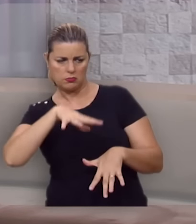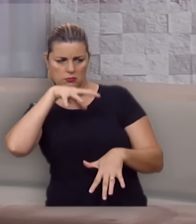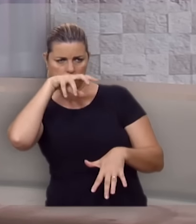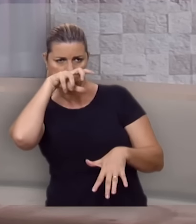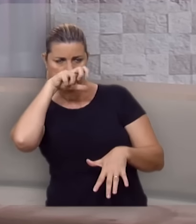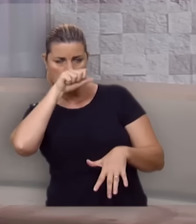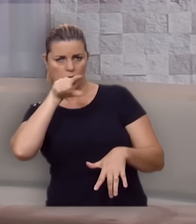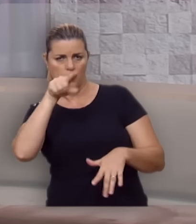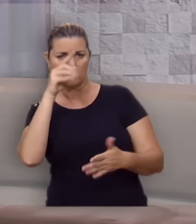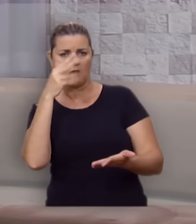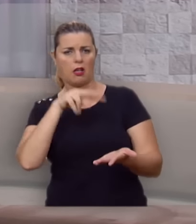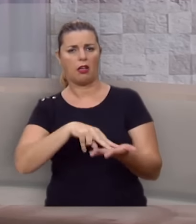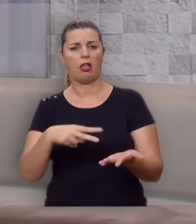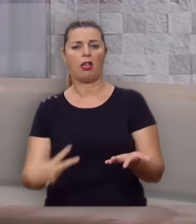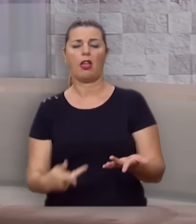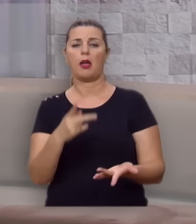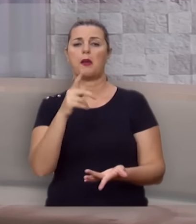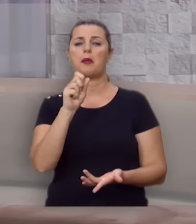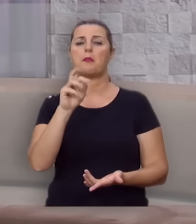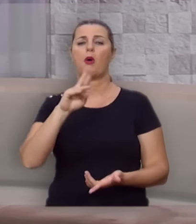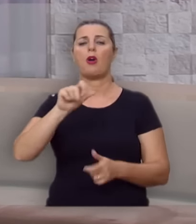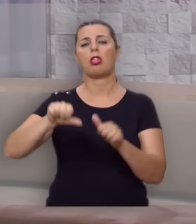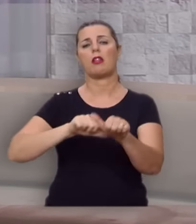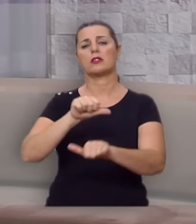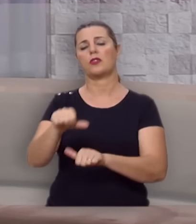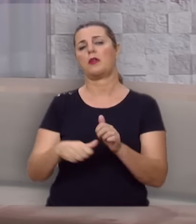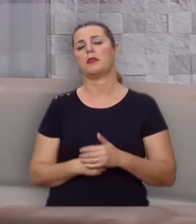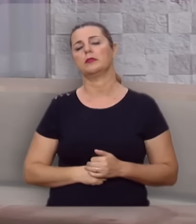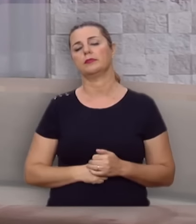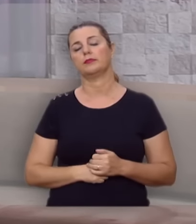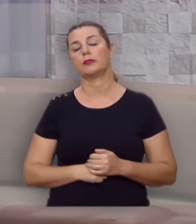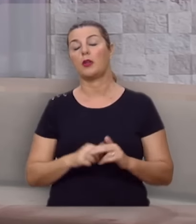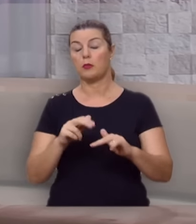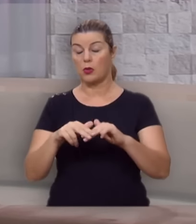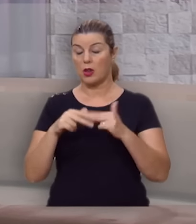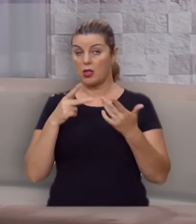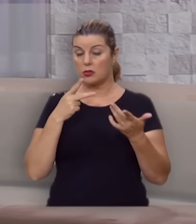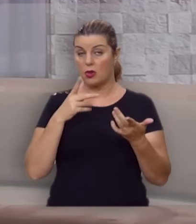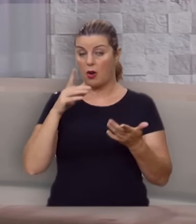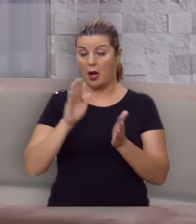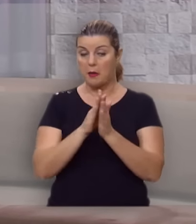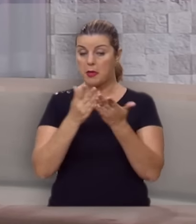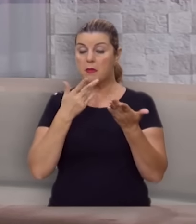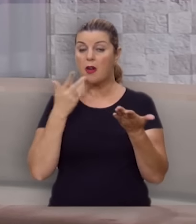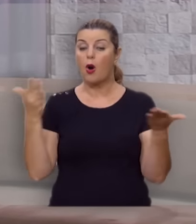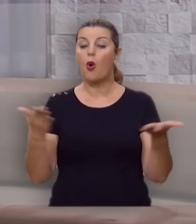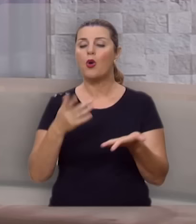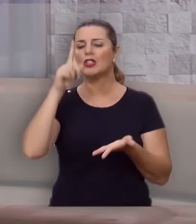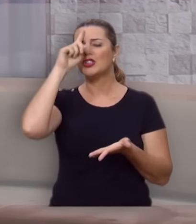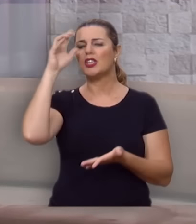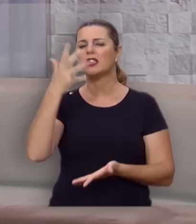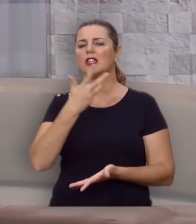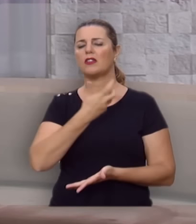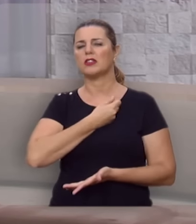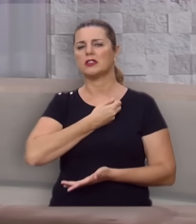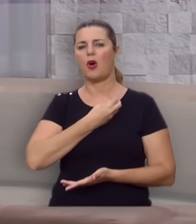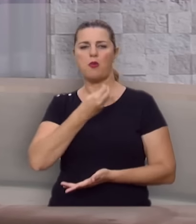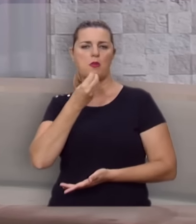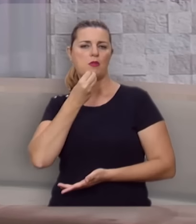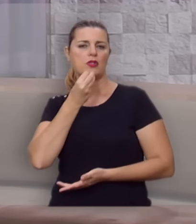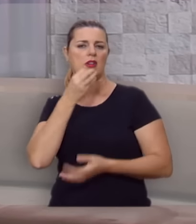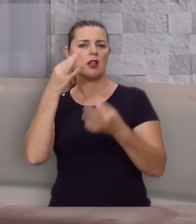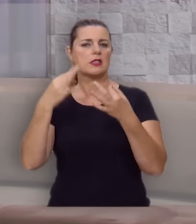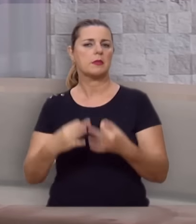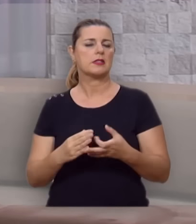do oxigênio, você cai e vira pó. Então a Bíblia diz: hoje é o dia da salvação. Hoje é o dia